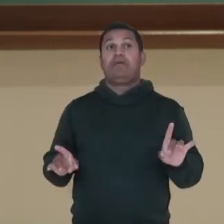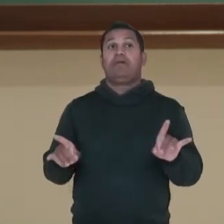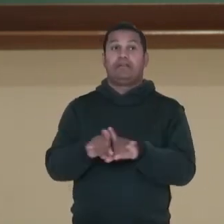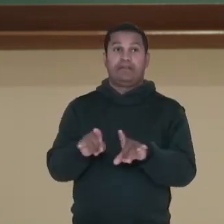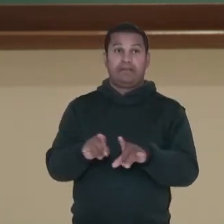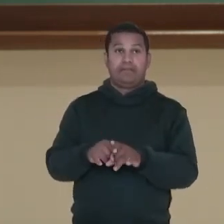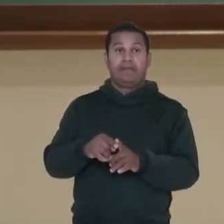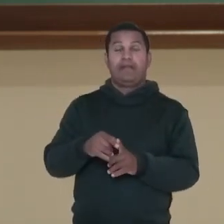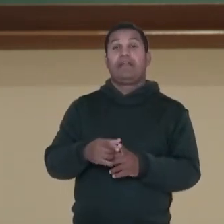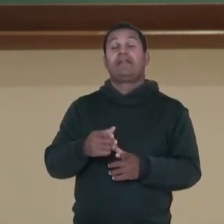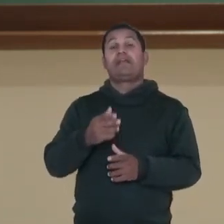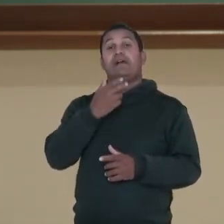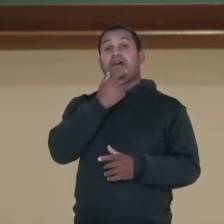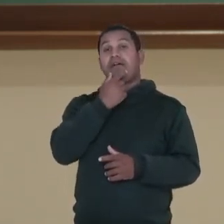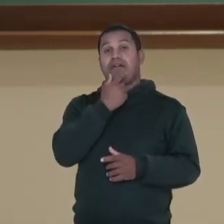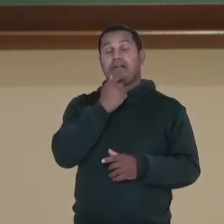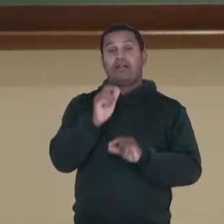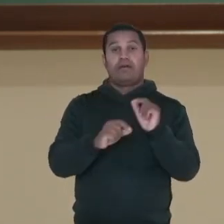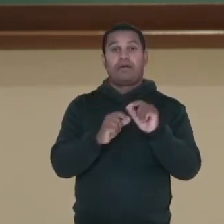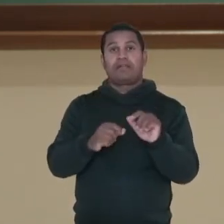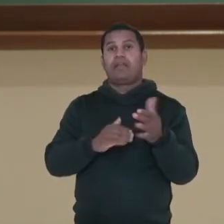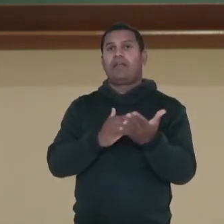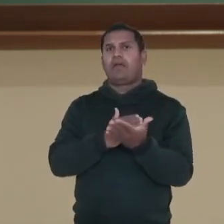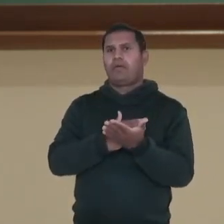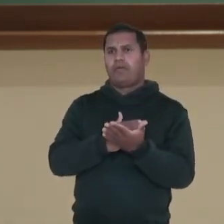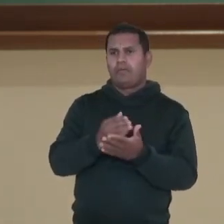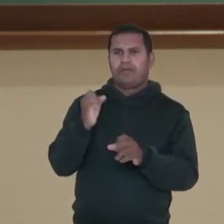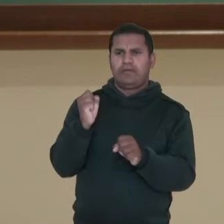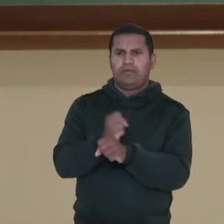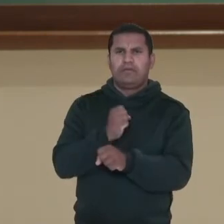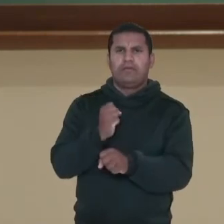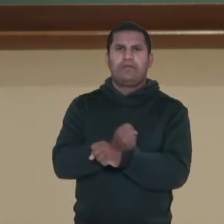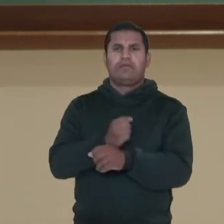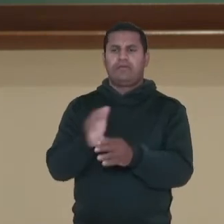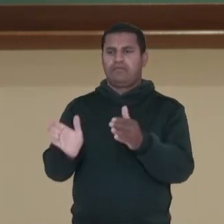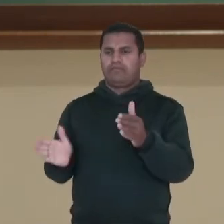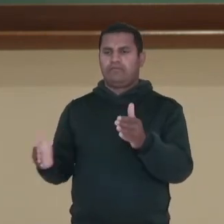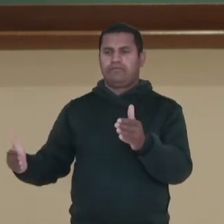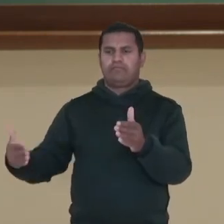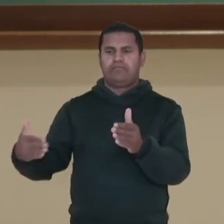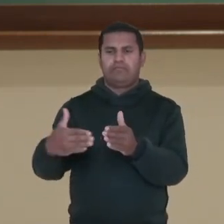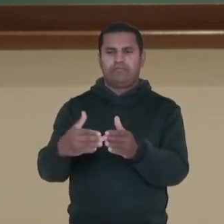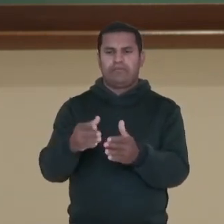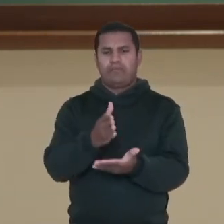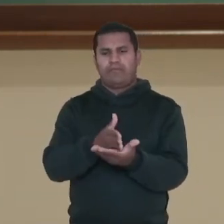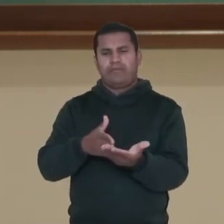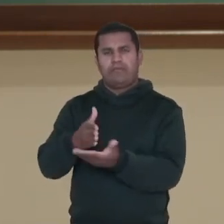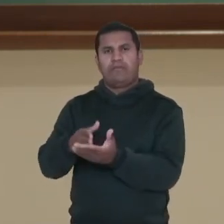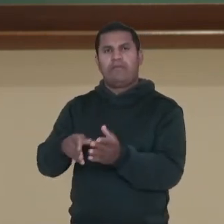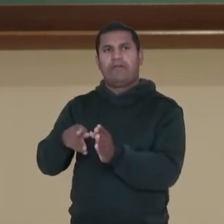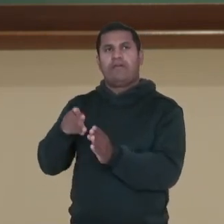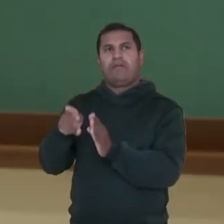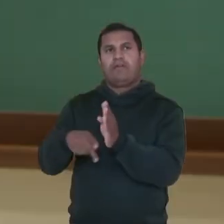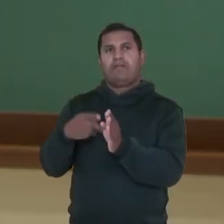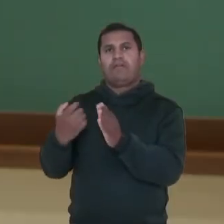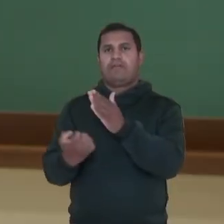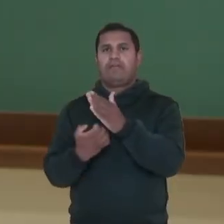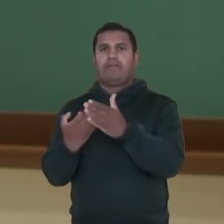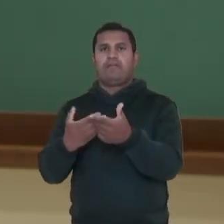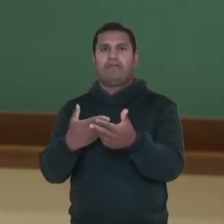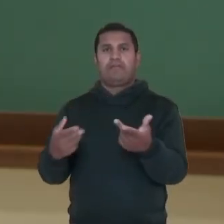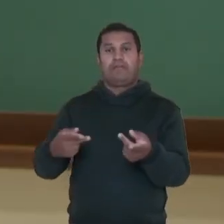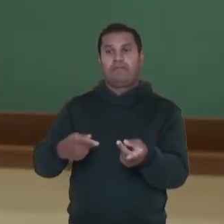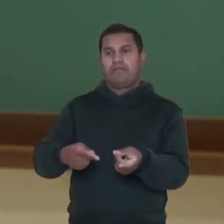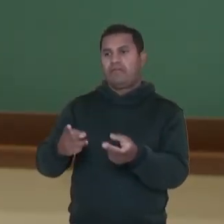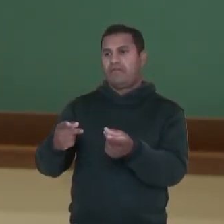vai incentivar lá no início, já com os cercamentos, as manufaturas nacionais inglesas, ok? E